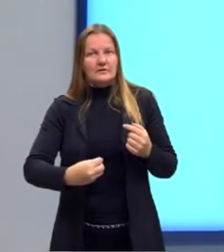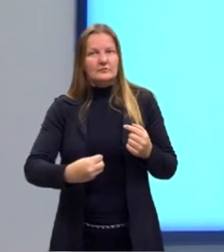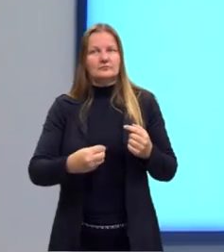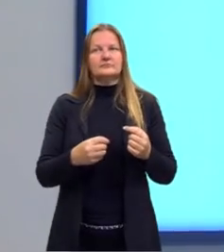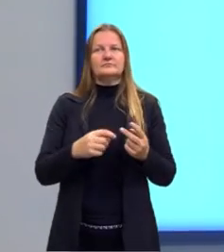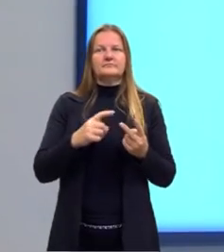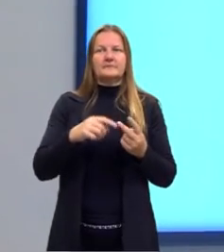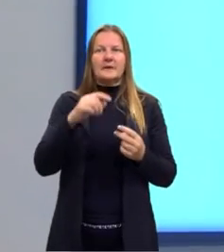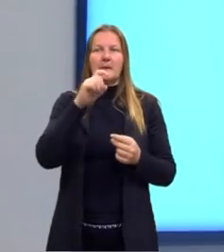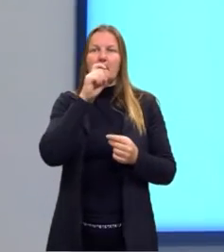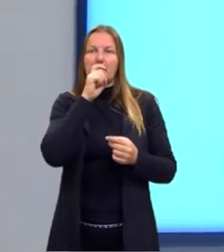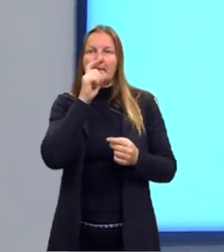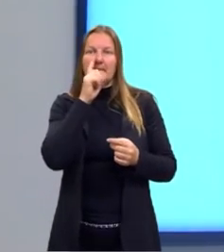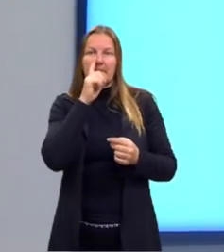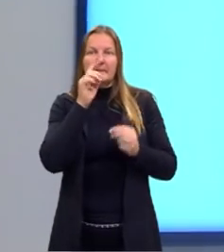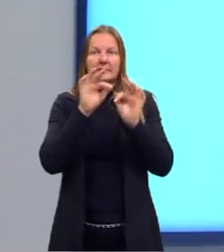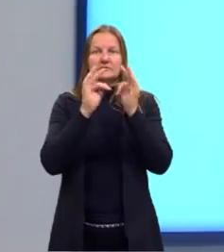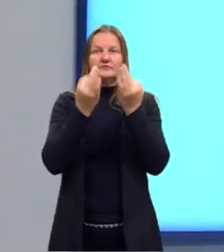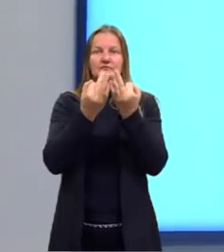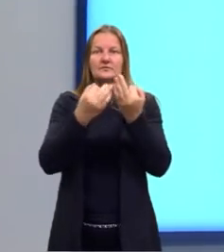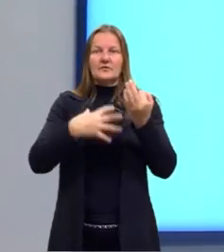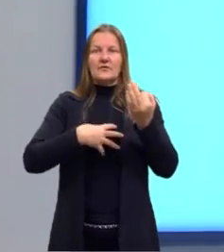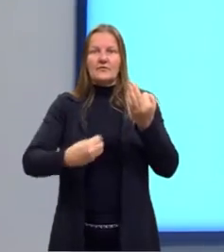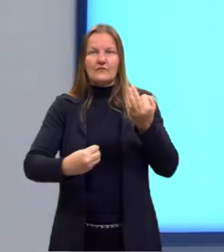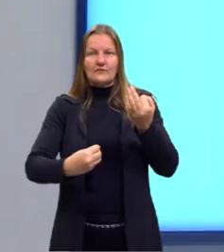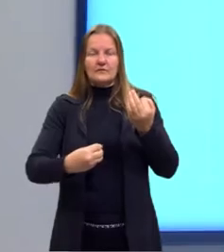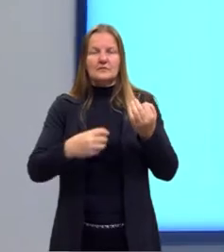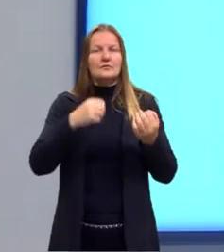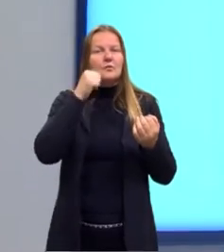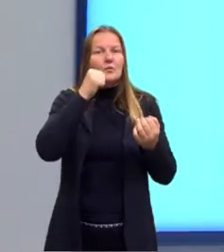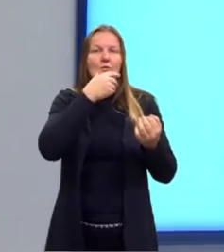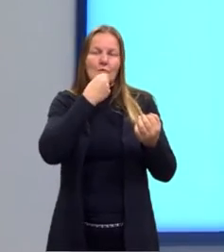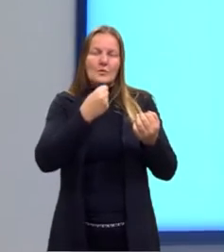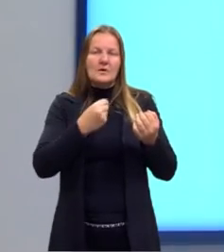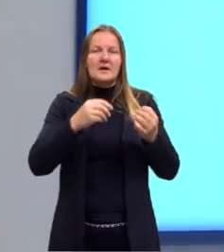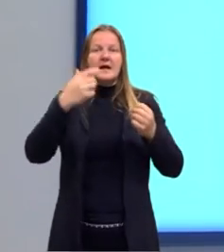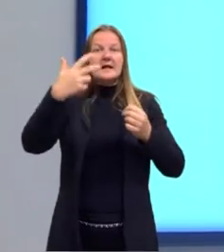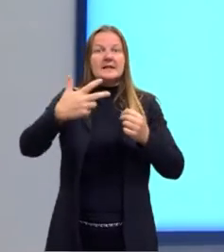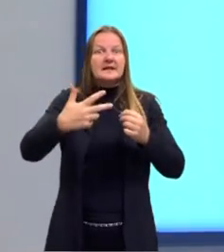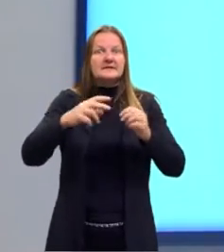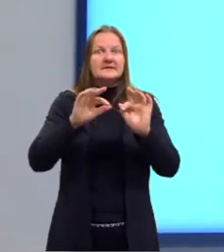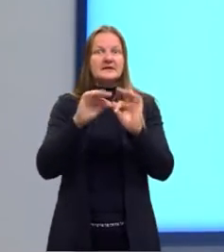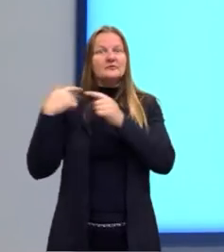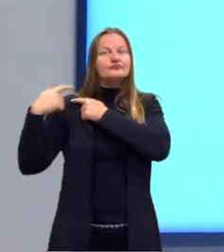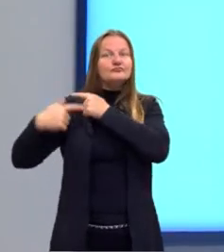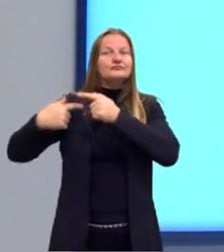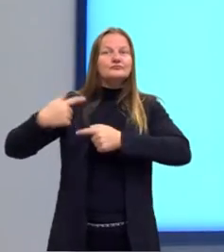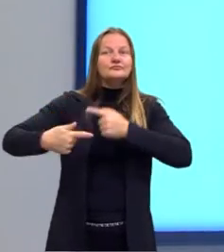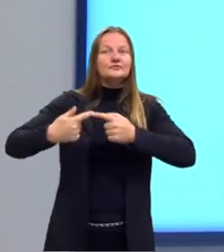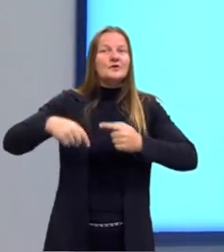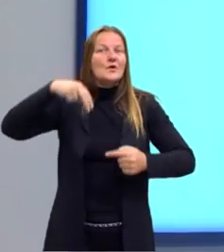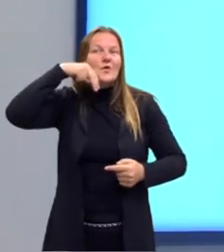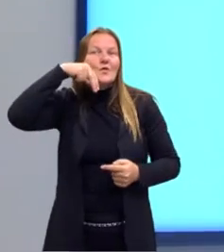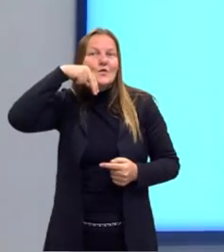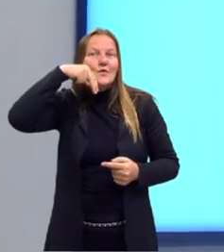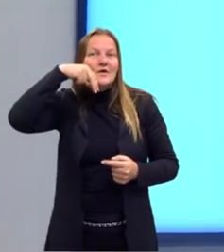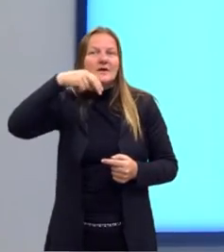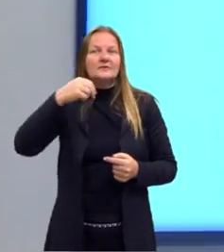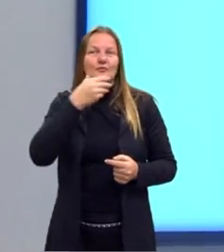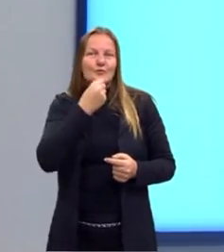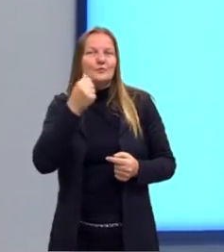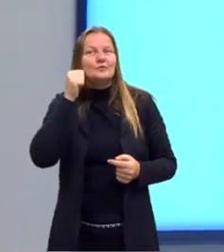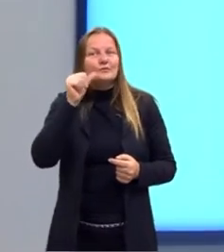primeira geração os pais segunda geração os filhos ou filhas e a terceira geração os netos e netas